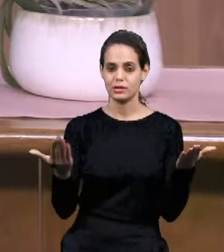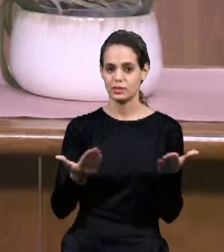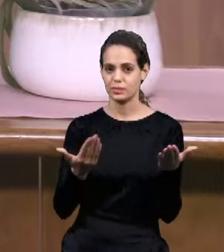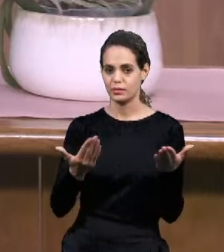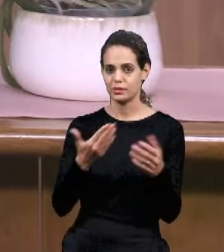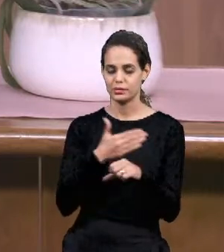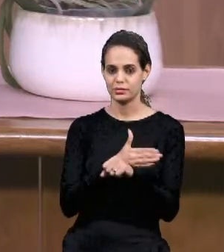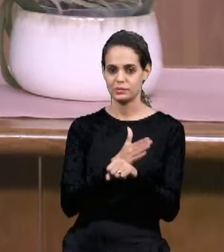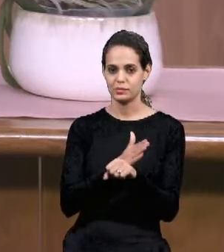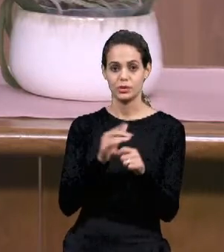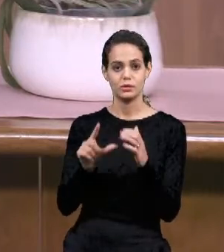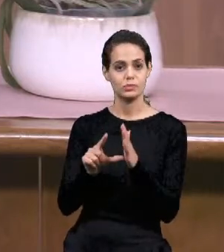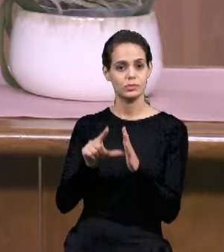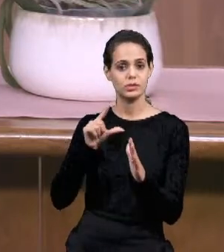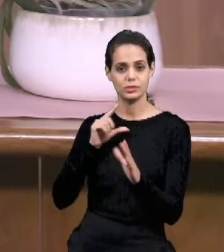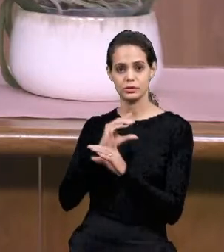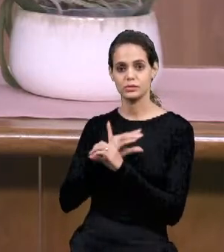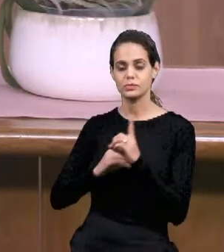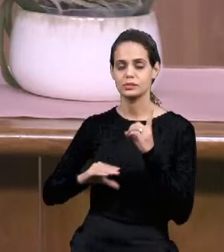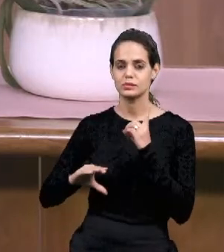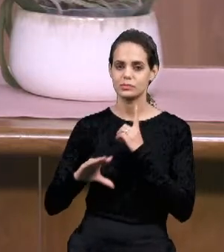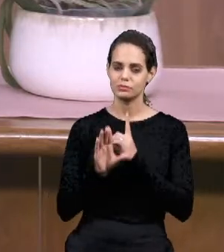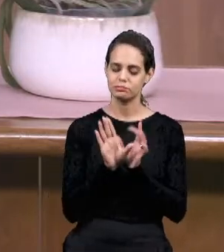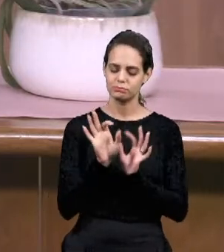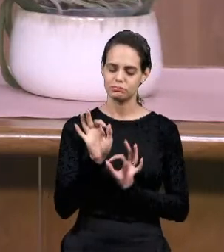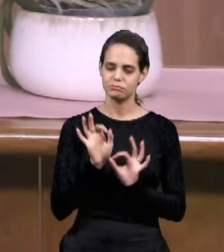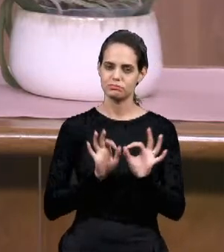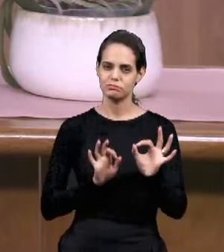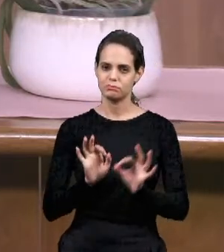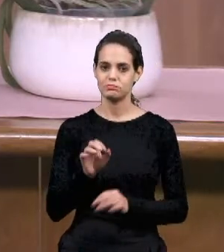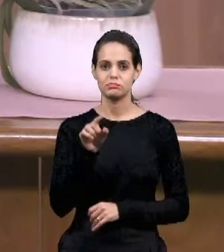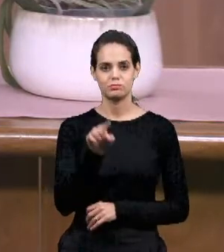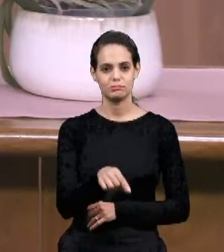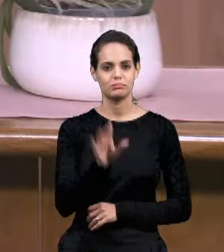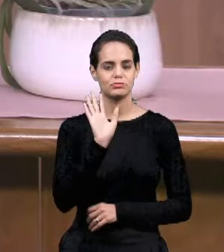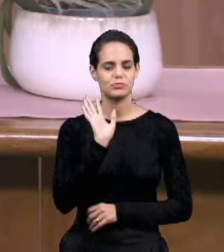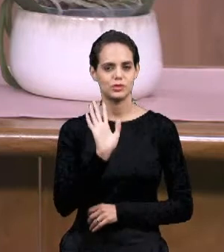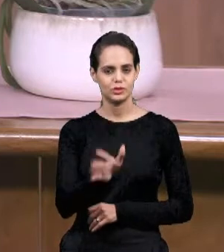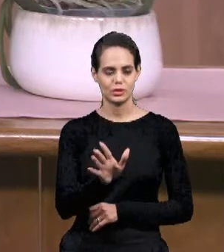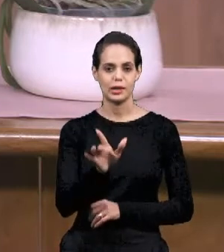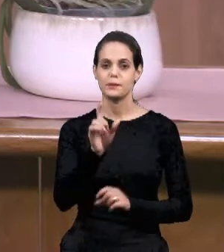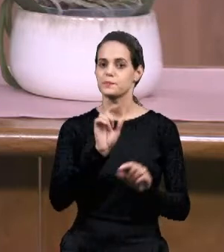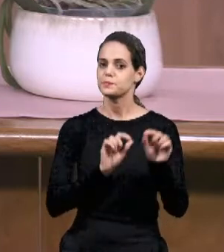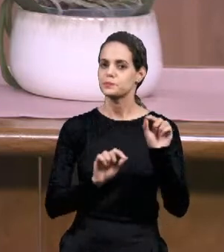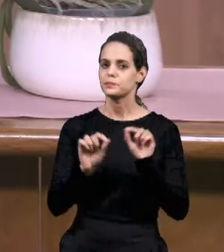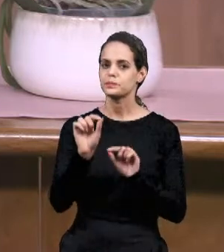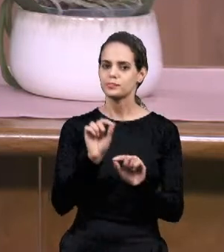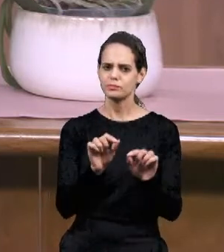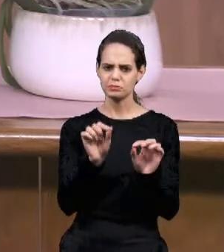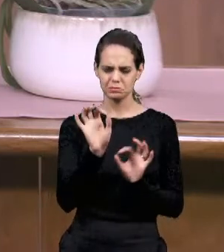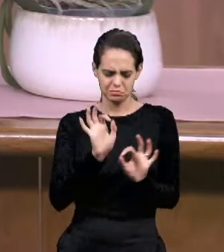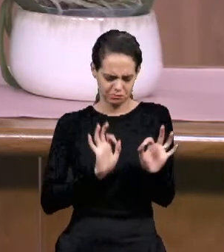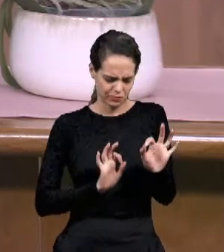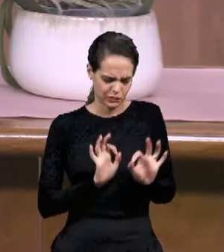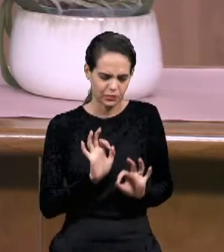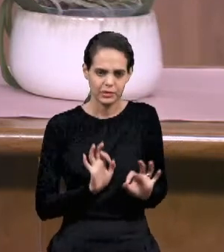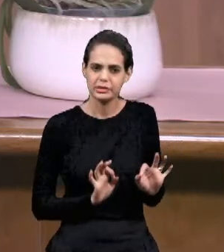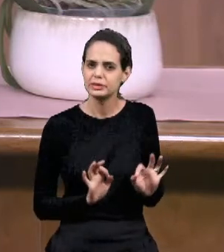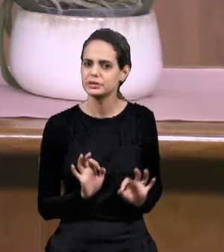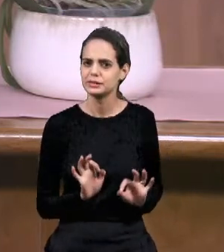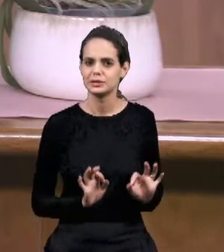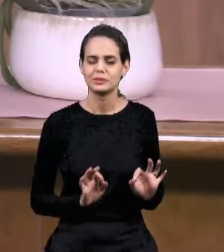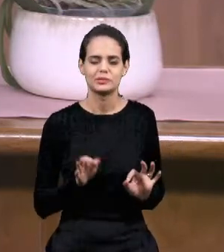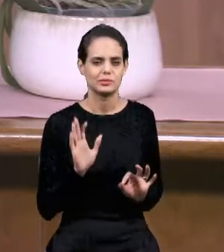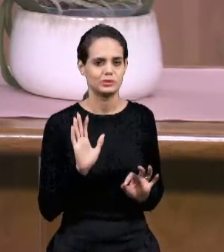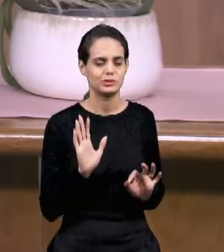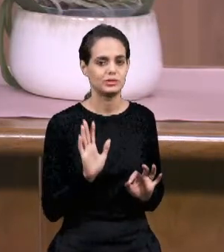que antecede o culto, nos preparando. Você já vai, né, se arrumando, se organizando